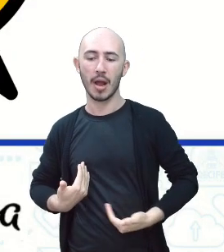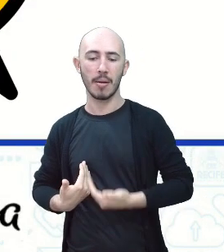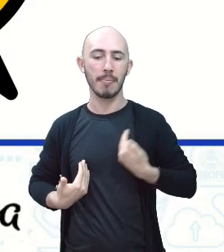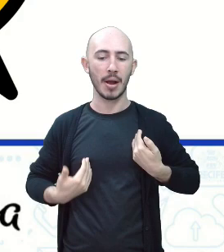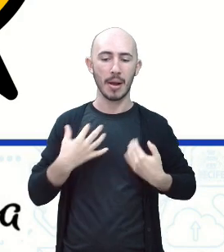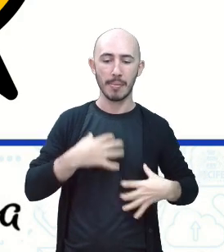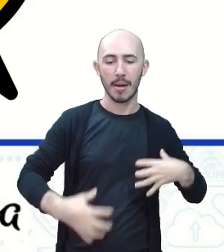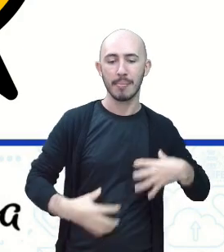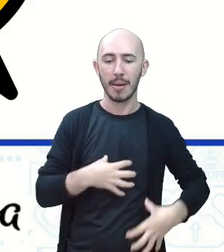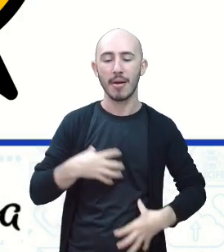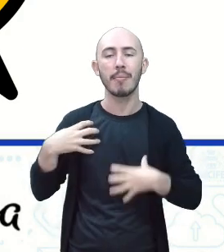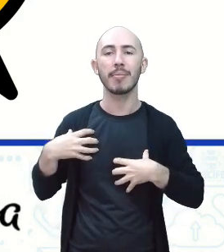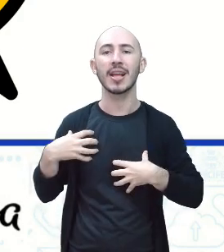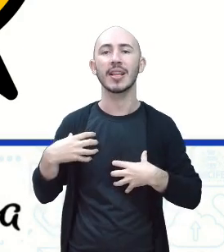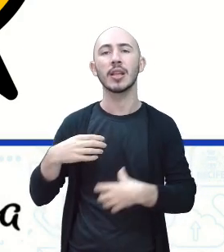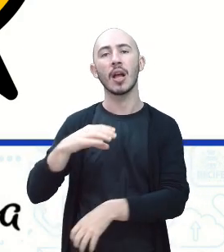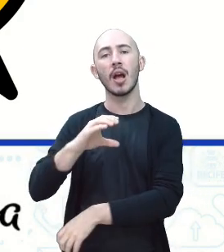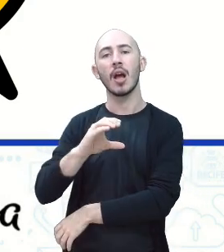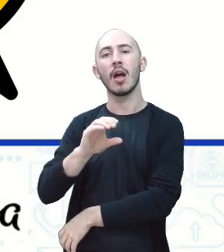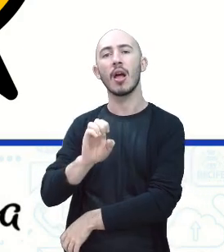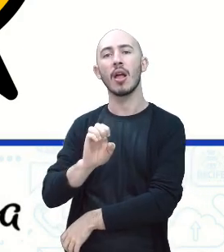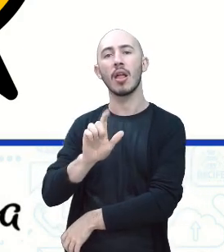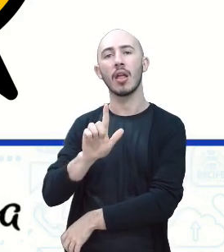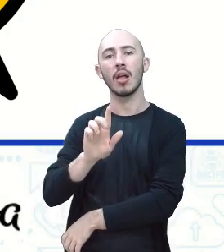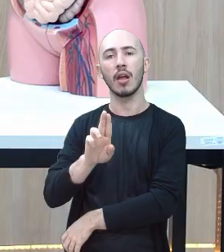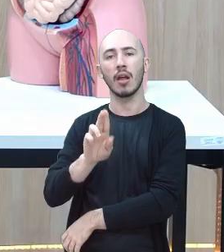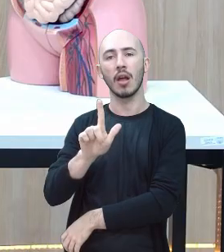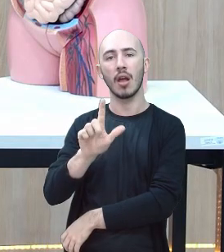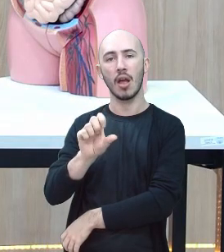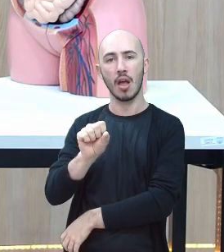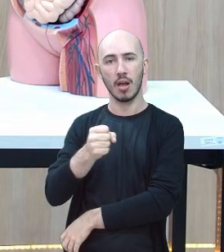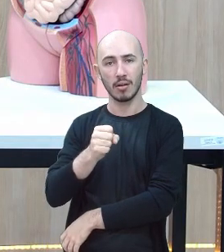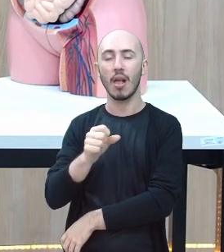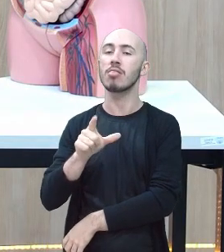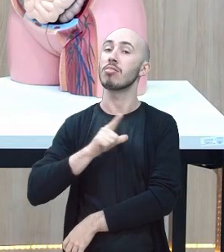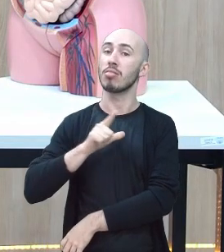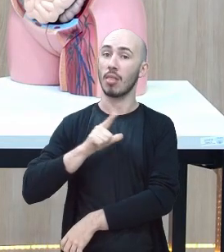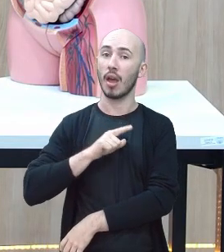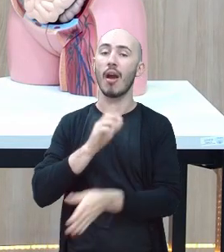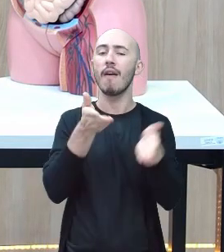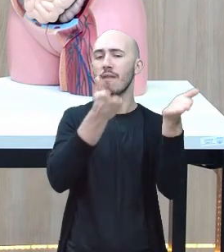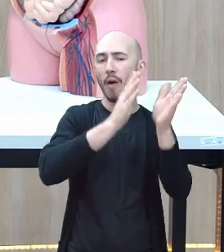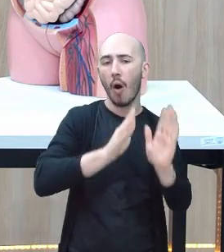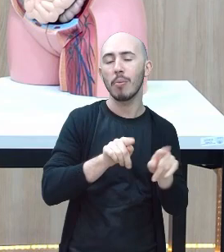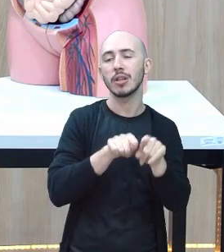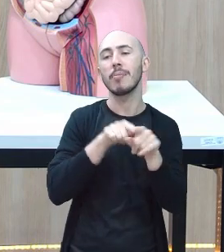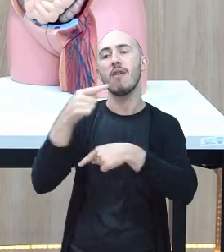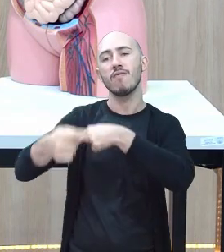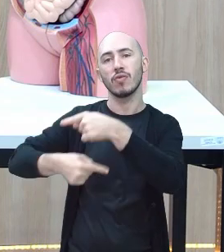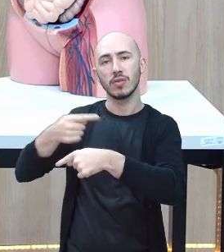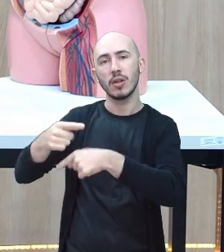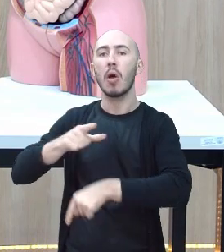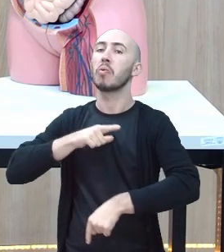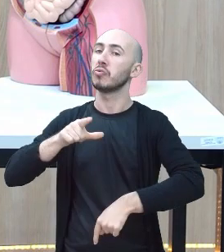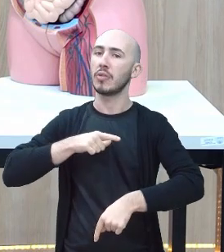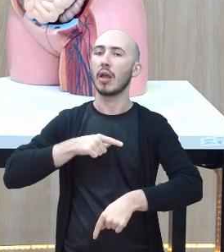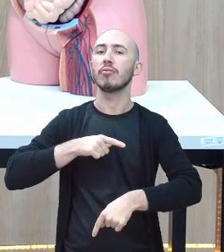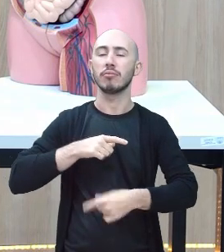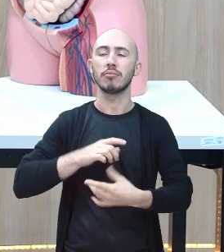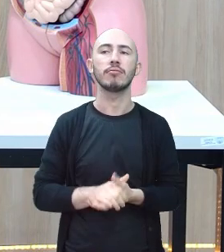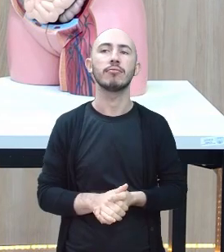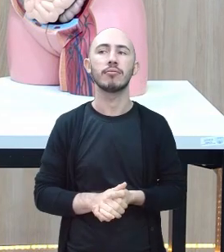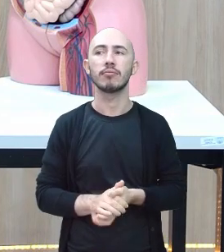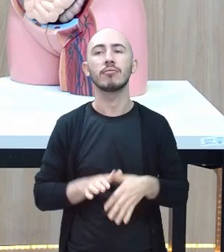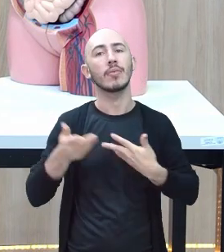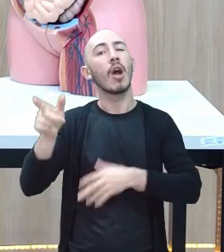inúmeras células. E essas células, elas apresentam formas e funções bem definidas.